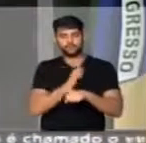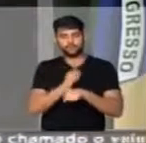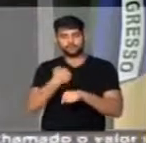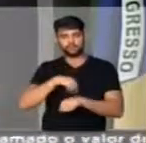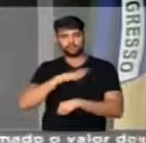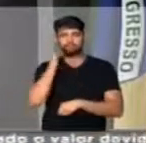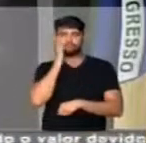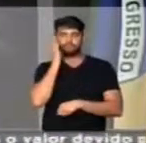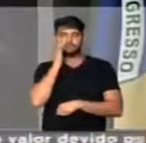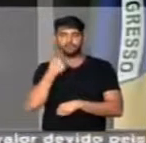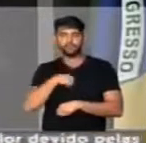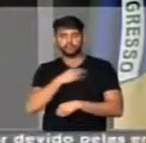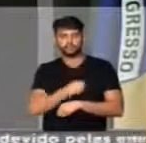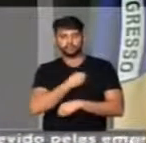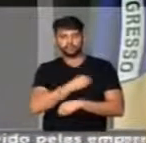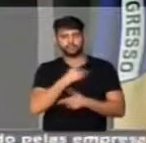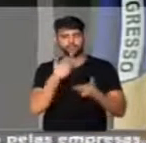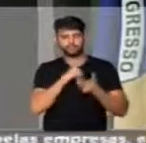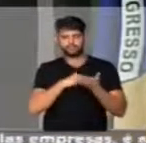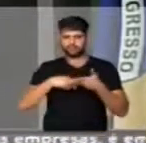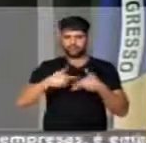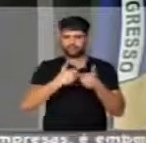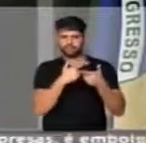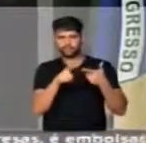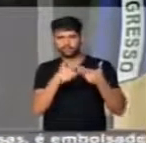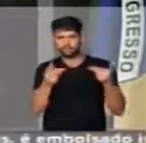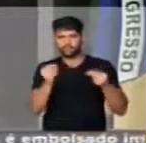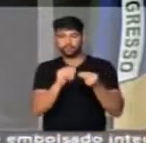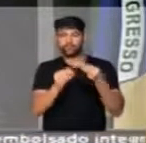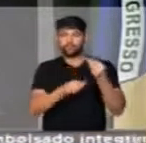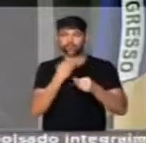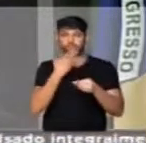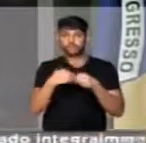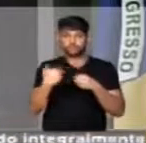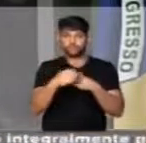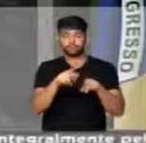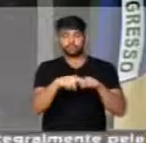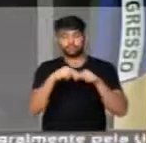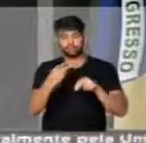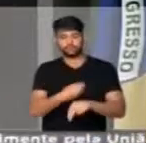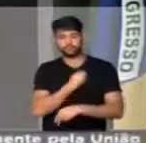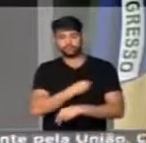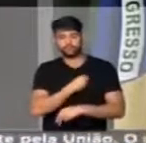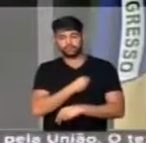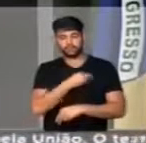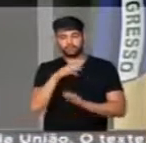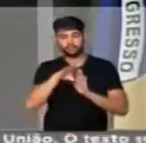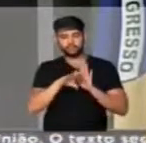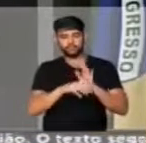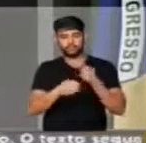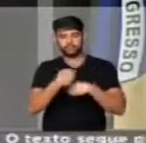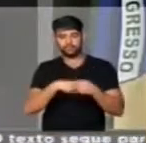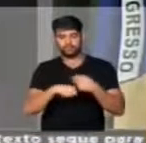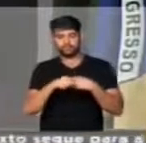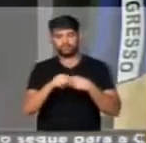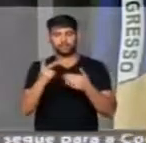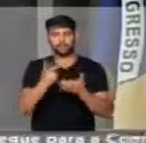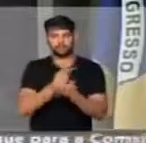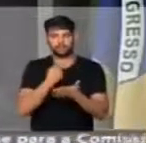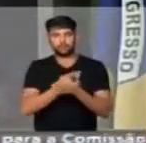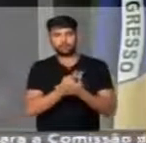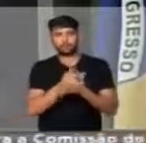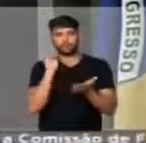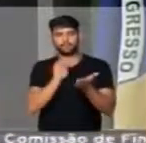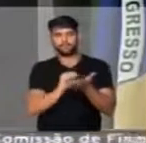nós sabemos, que atravessam uma séria crise, como também os municípios, por conta da política econômica equivocada,